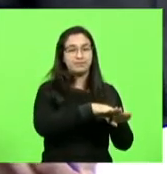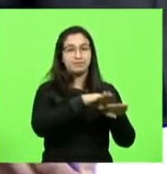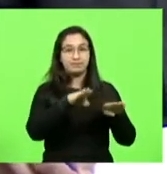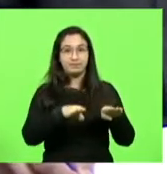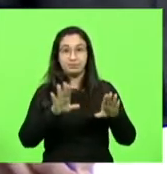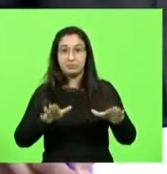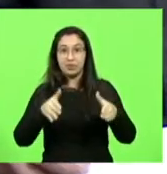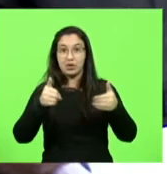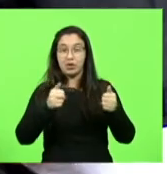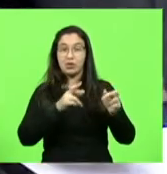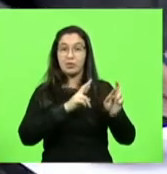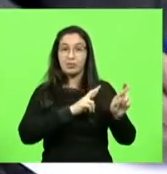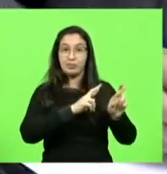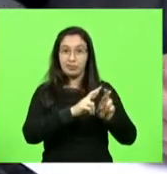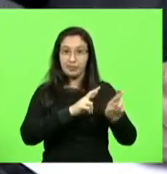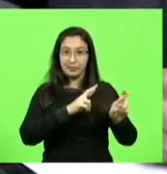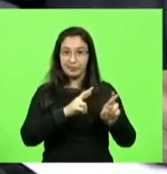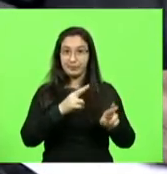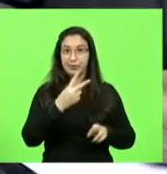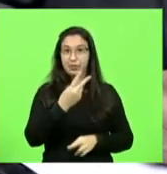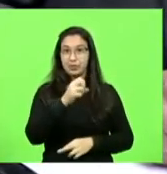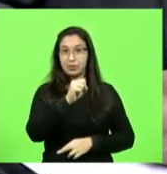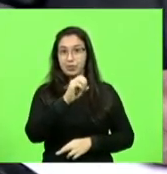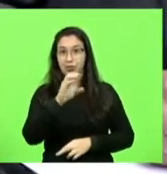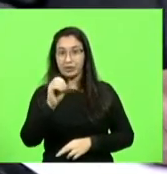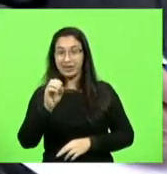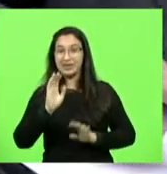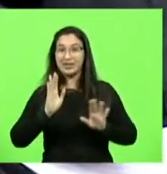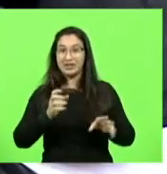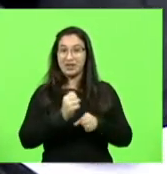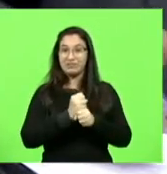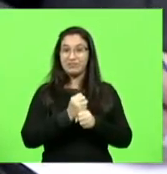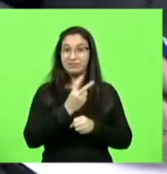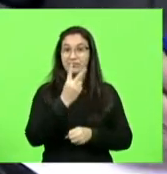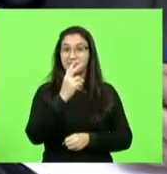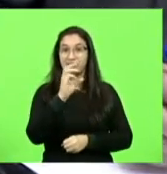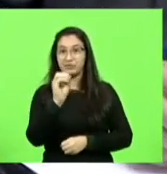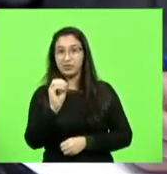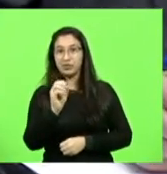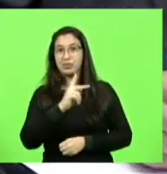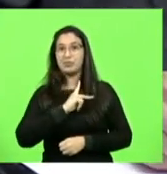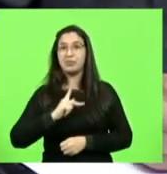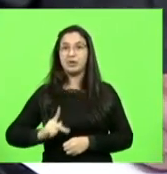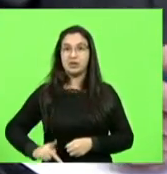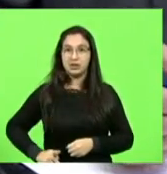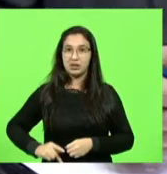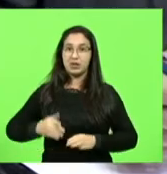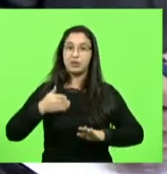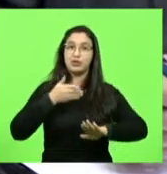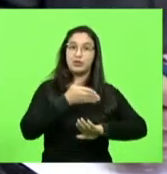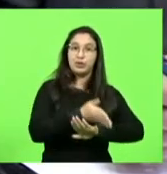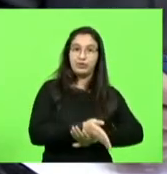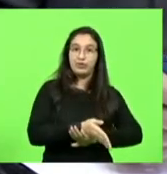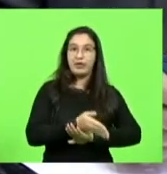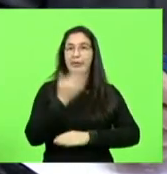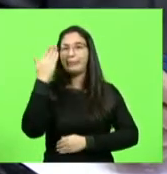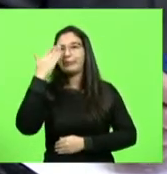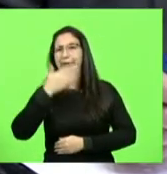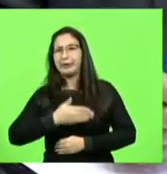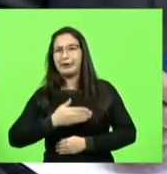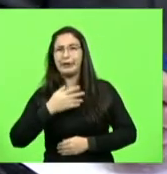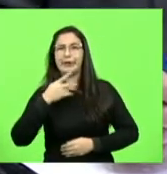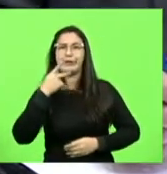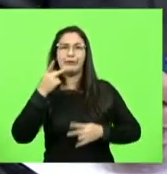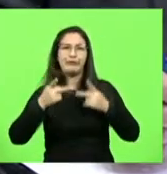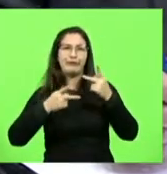da BR-280, nós já estamos falando há mais de 20 anos, né? Já teve presidente da República que veio, que prometeu, na época